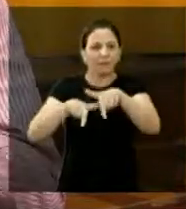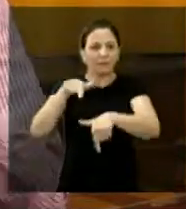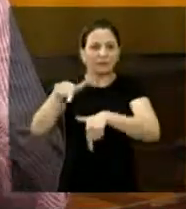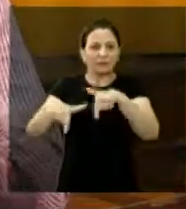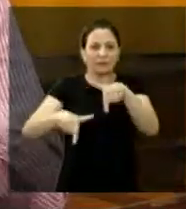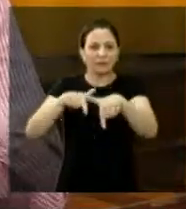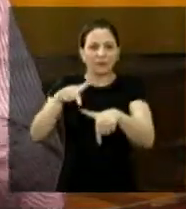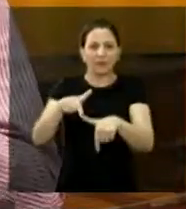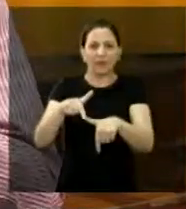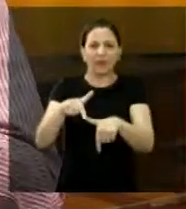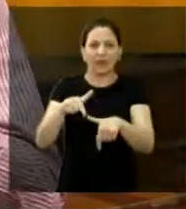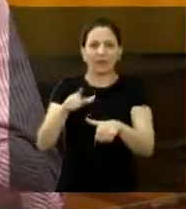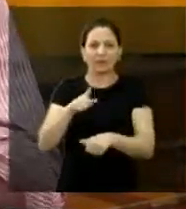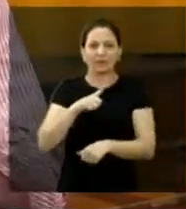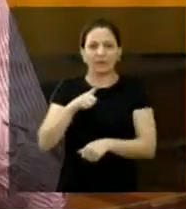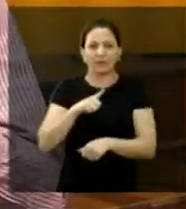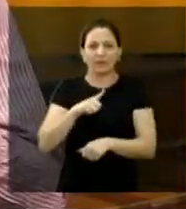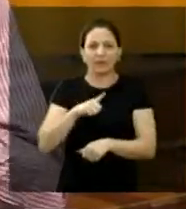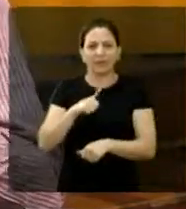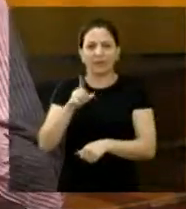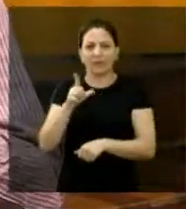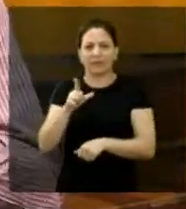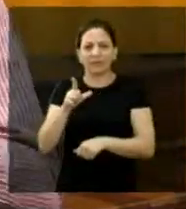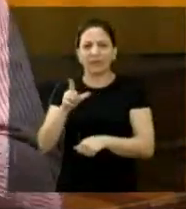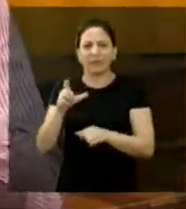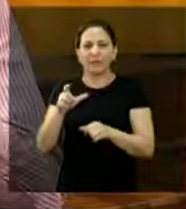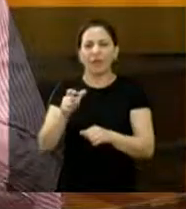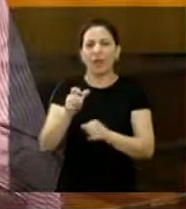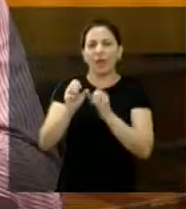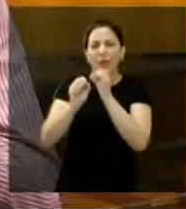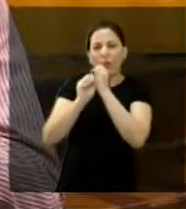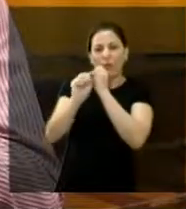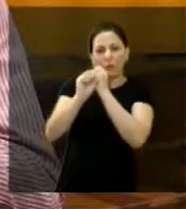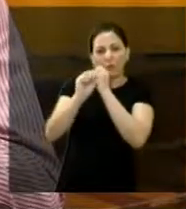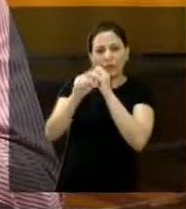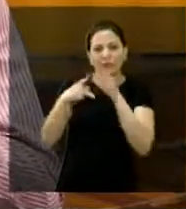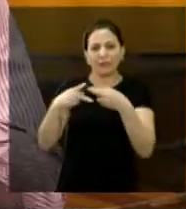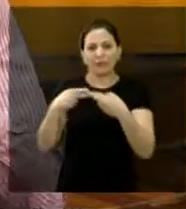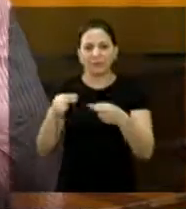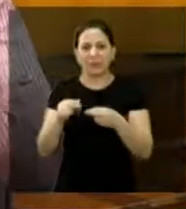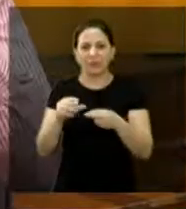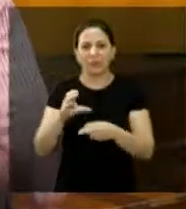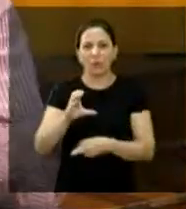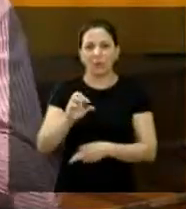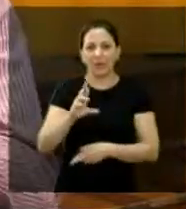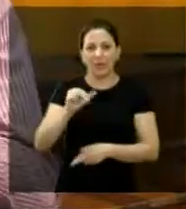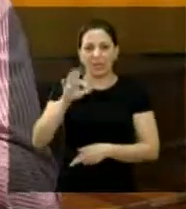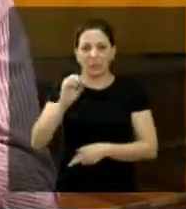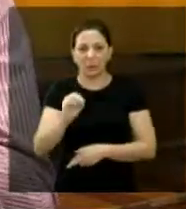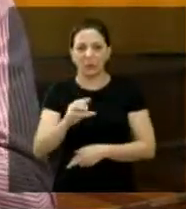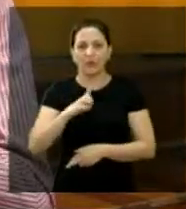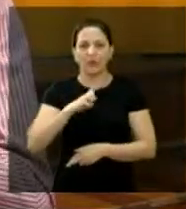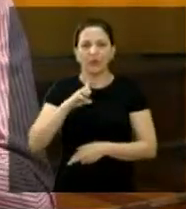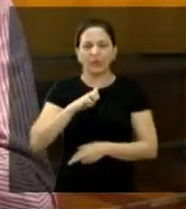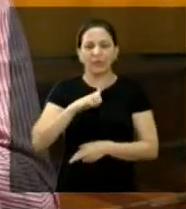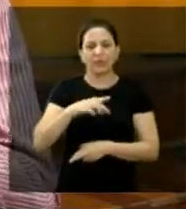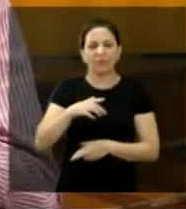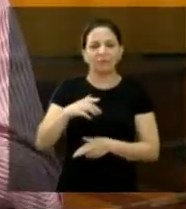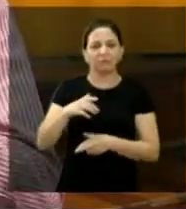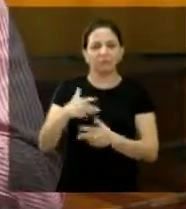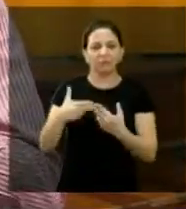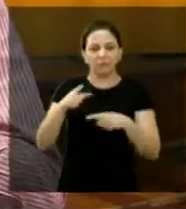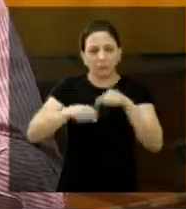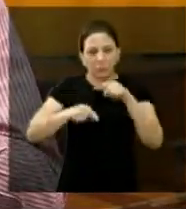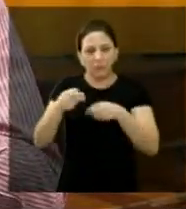tinha a corneta, e está lá até hoje, o coreto, a corneta, claro que não, mas o coreto está lá, em cima do coreto a corneta, e